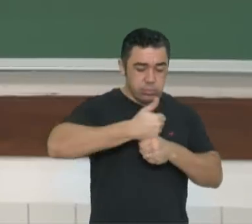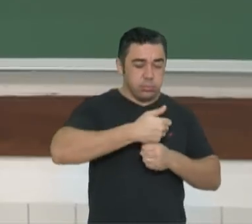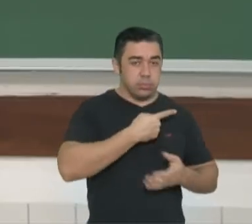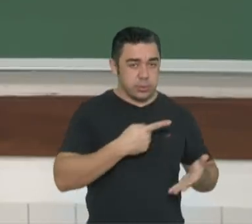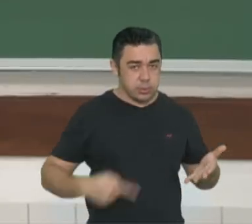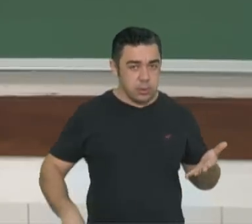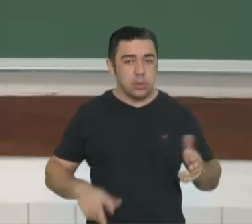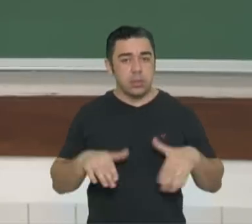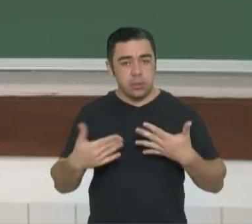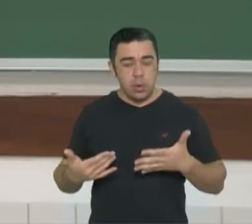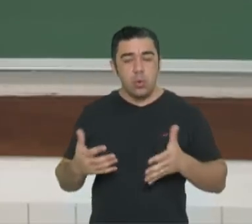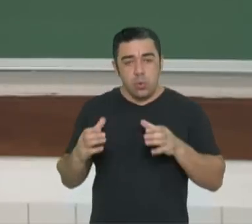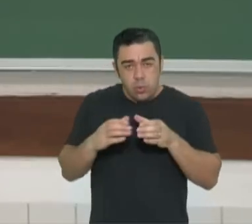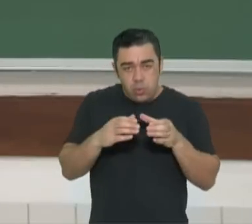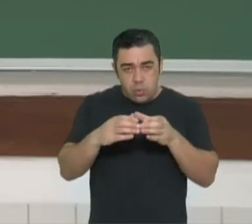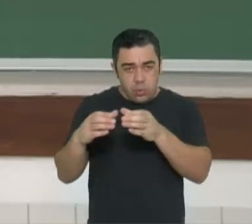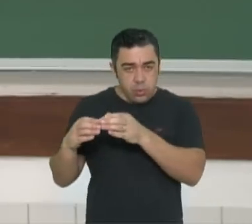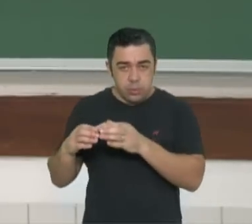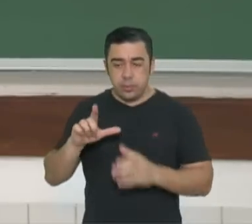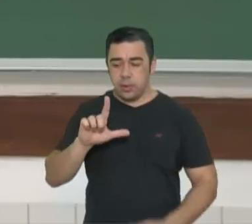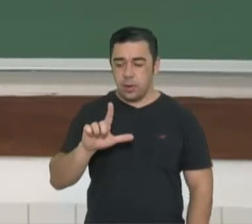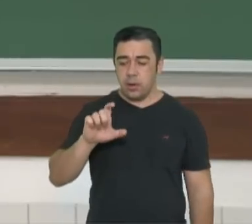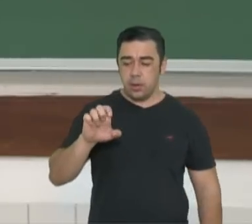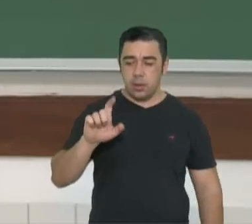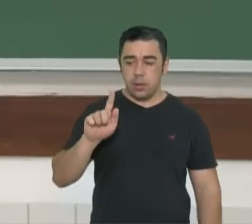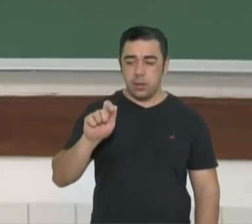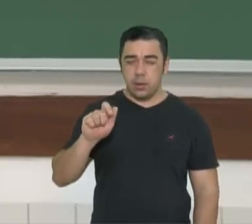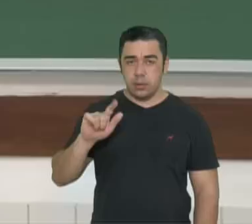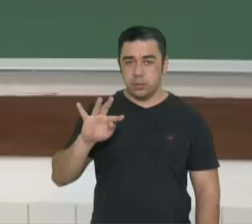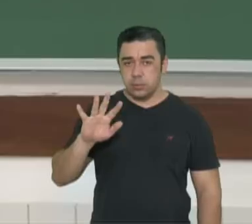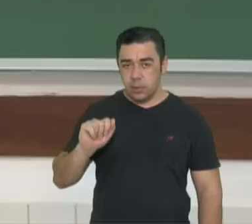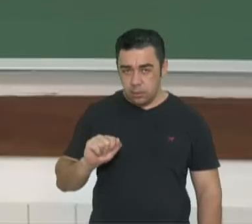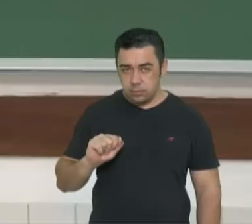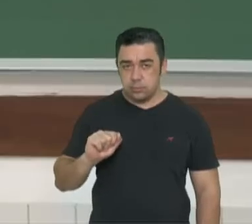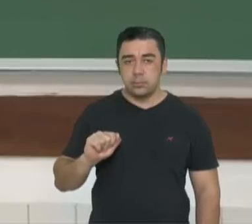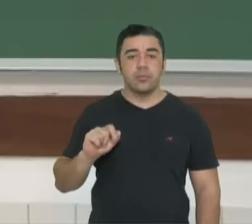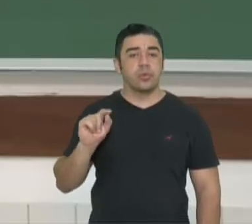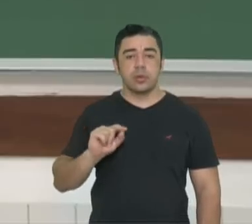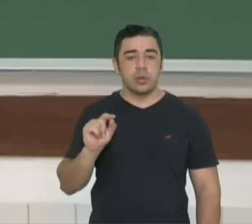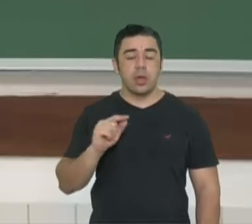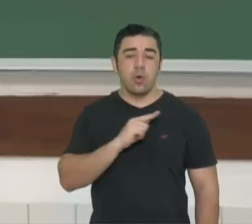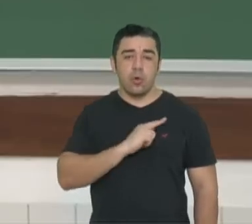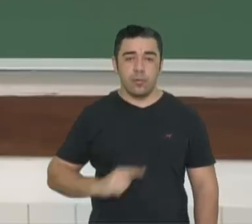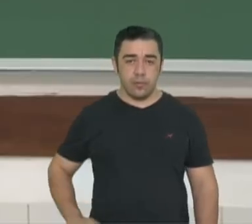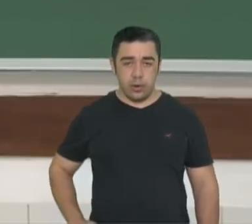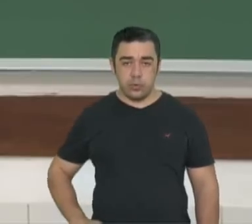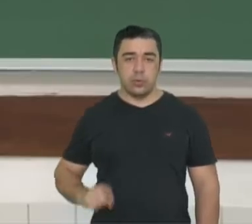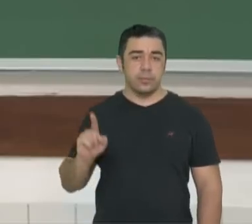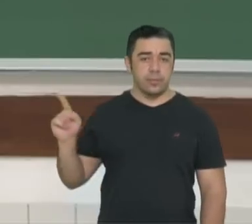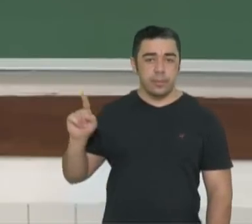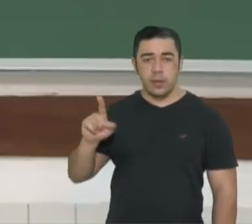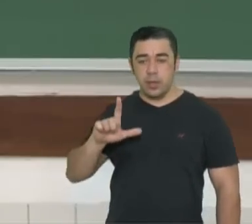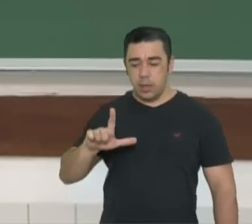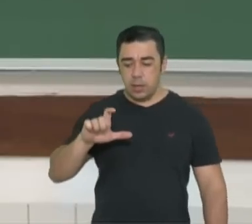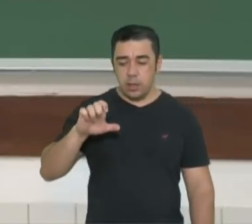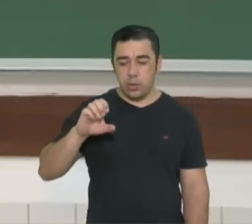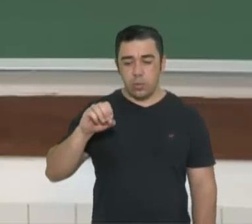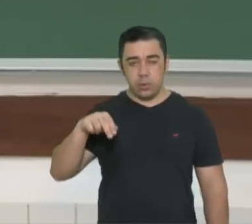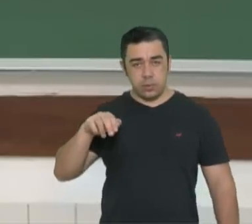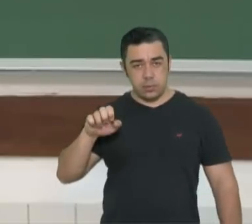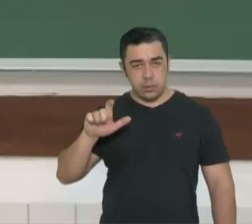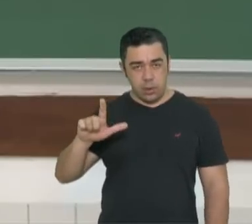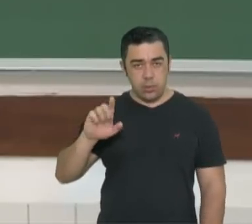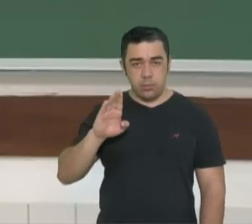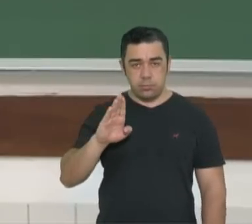defendiam a posse do Jango, conhecidos como legalistas, e liderados aí pelo governador do Rio Grande do Sul, Leonel Brizola,